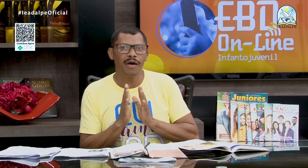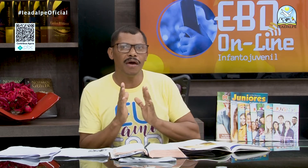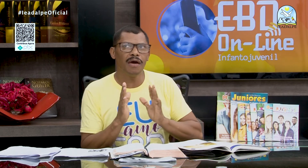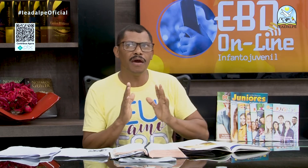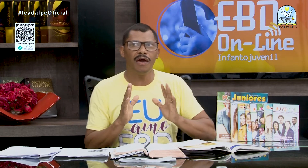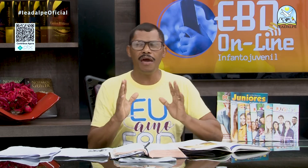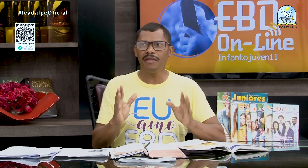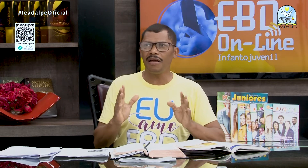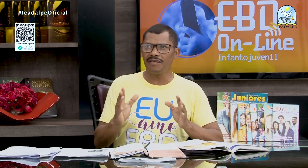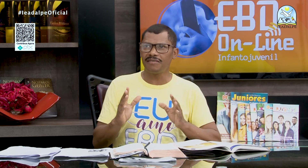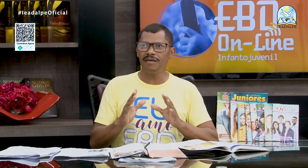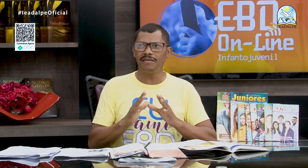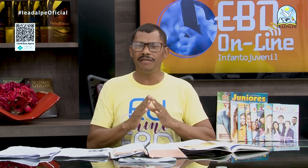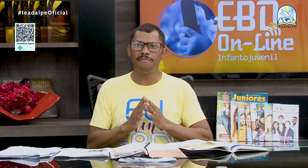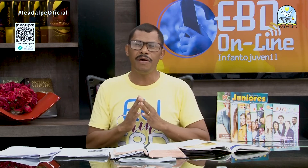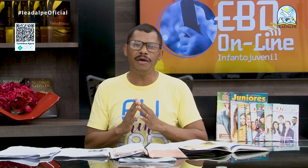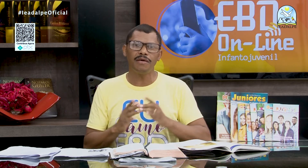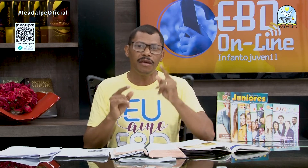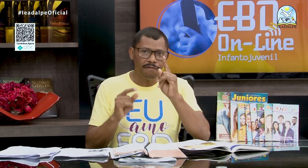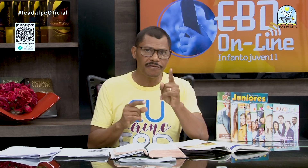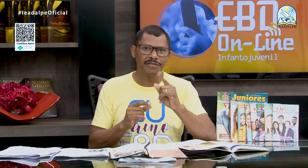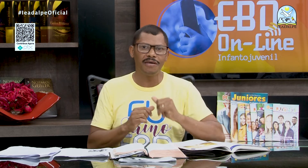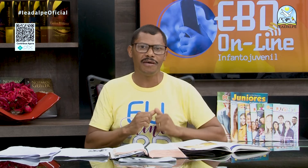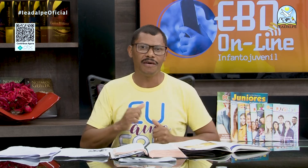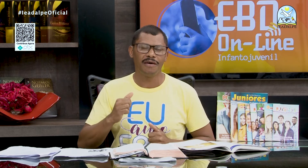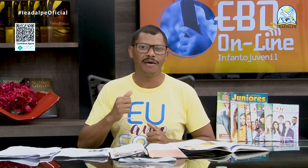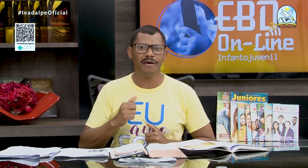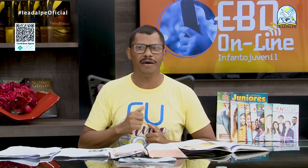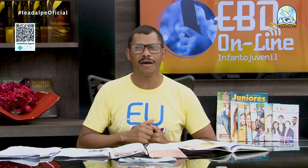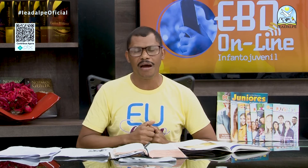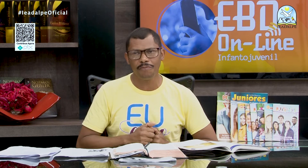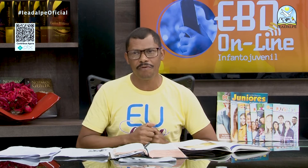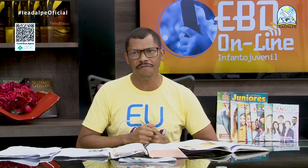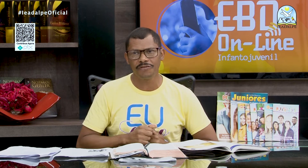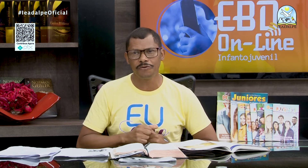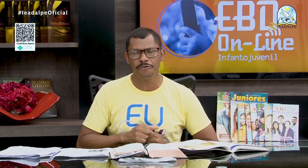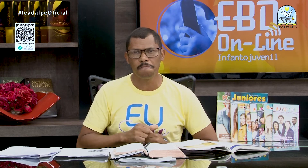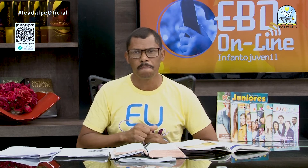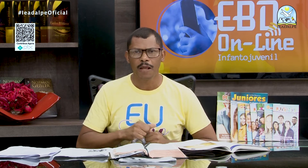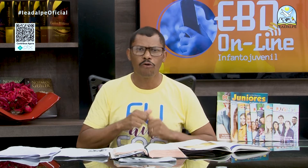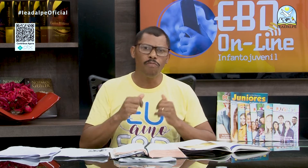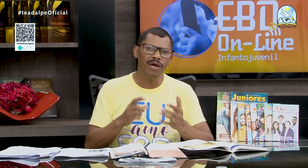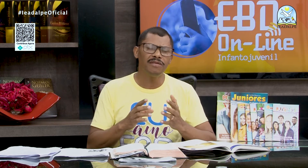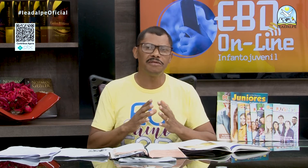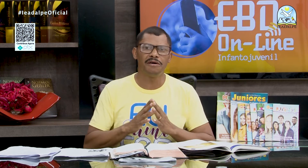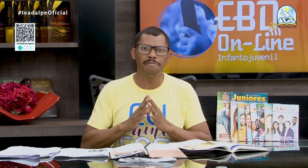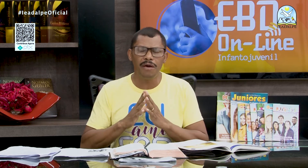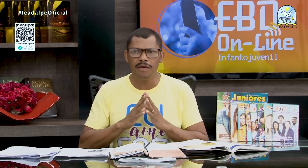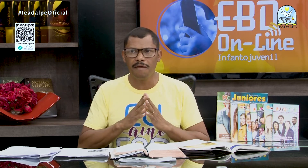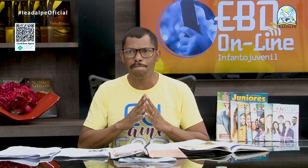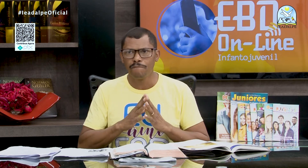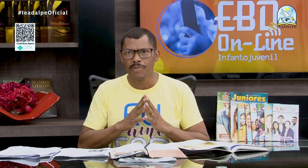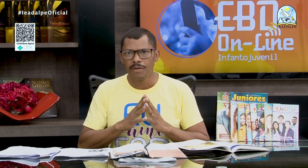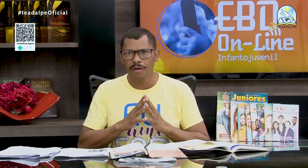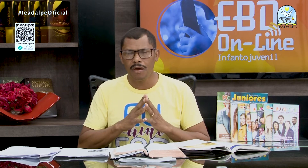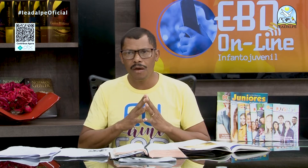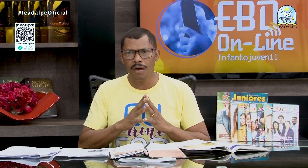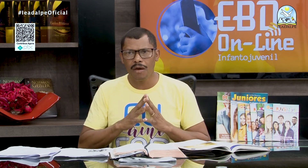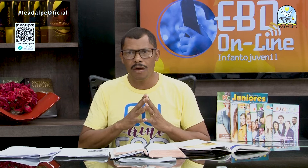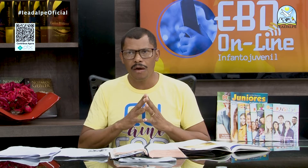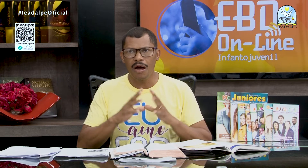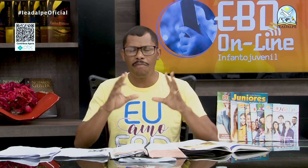disso é é interessante também que você é caro professor e comente também